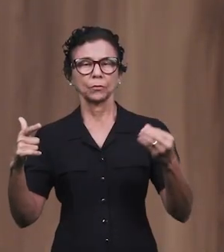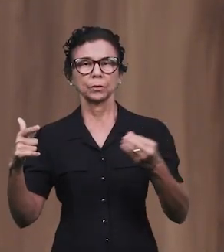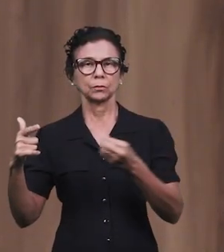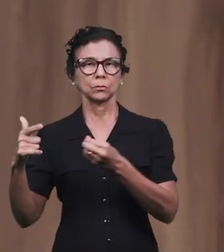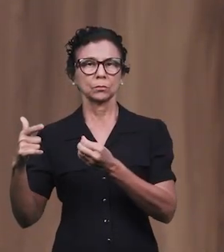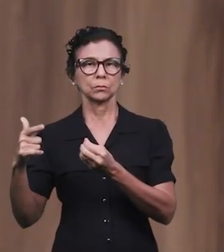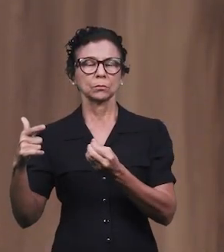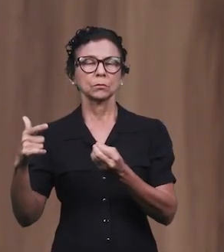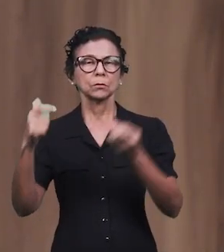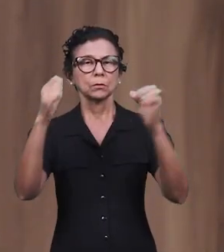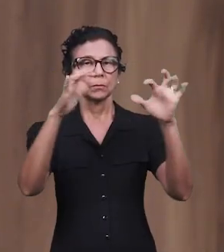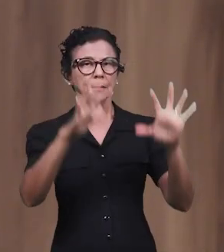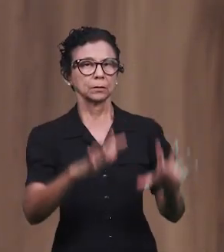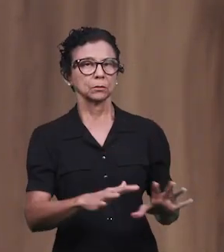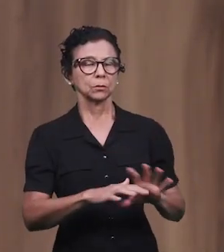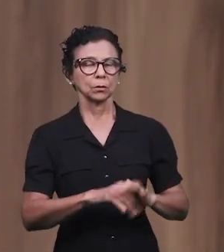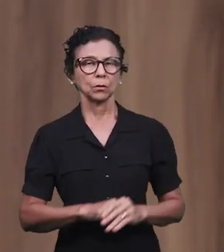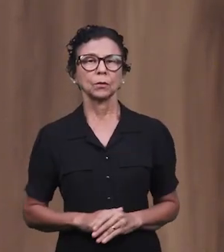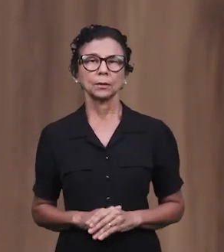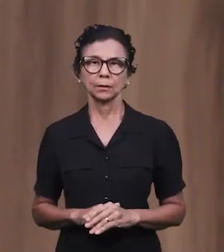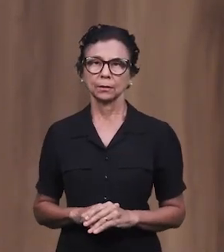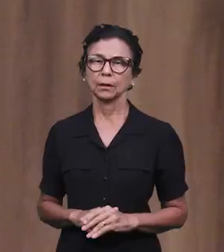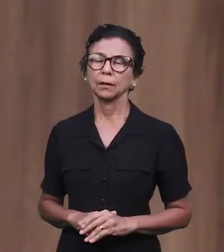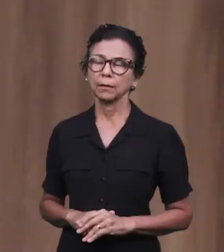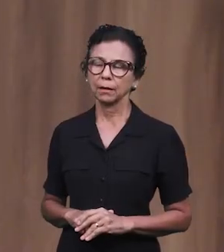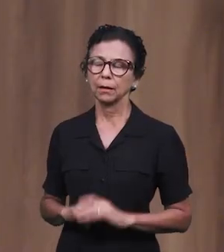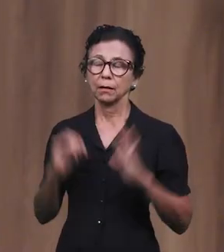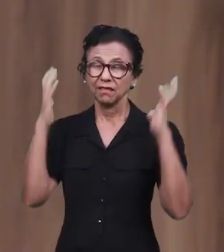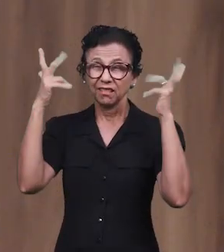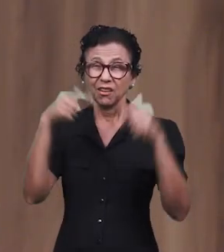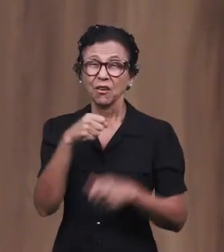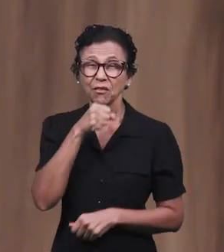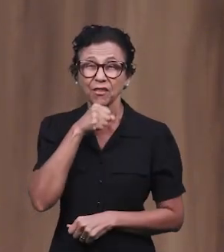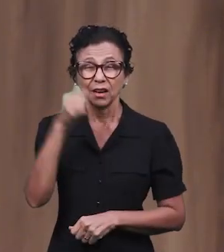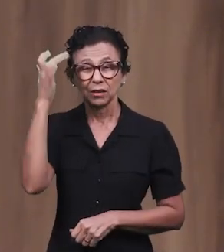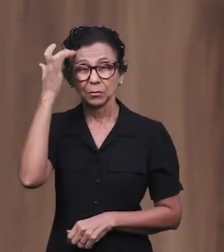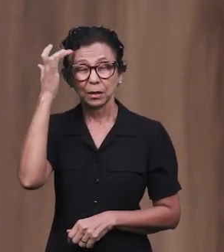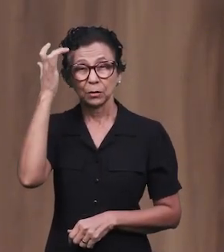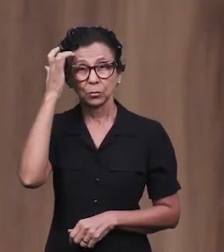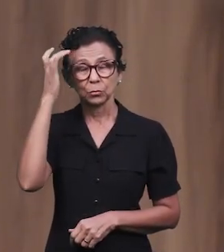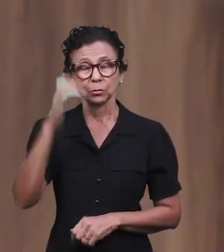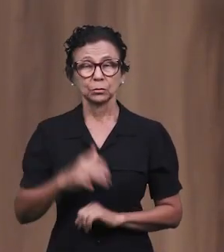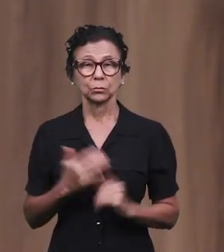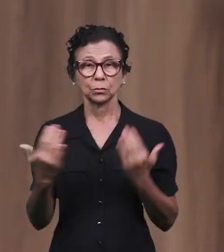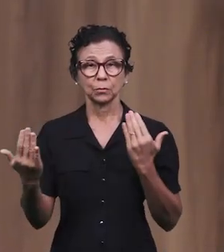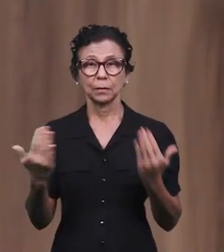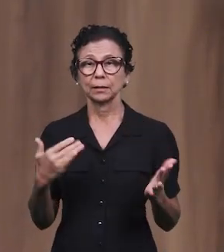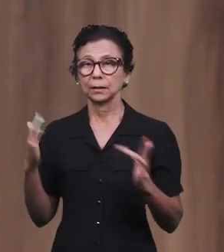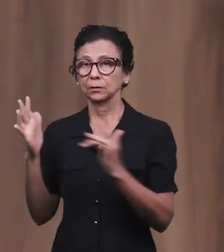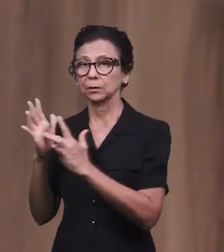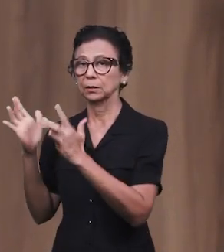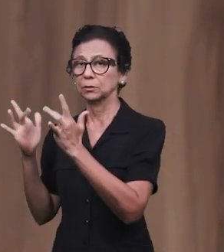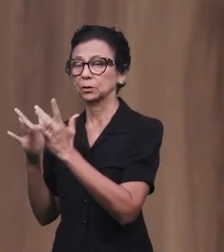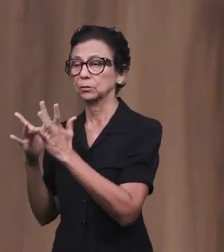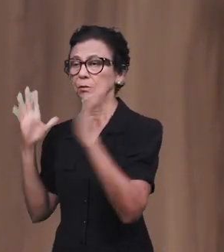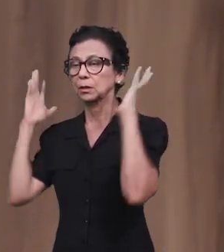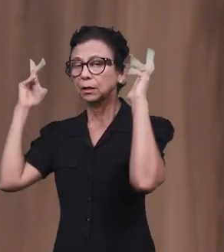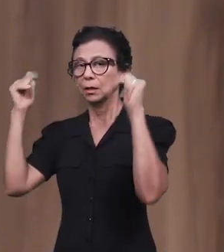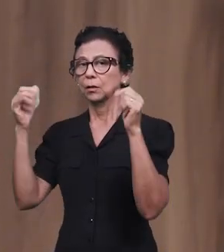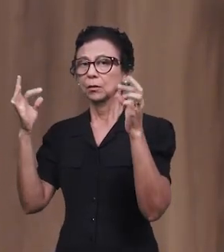O reino se faz representar pelo leão velho, amadurecido, ou seja, o Senhor Jesus como o leão da tribo de